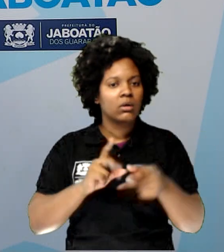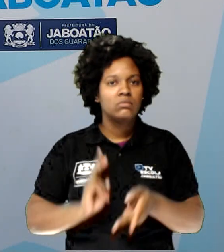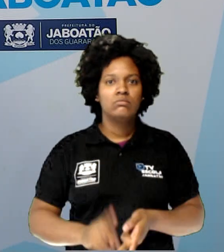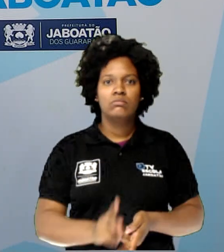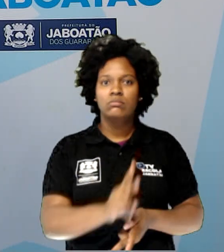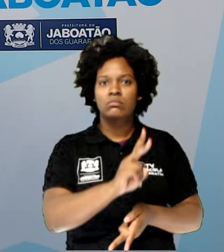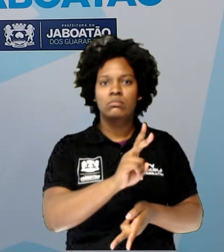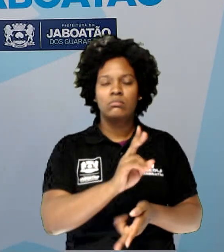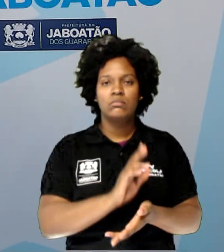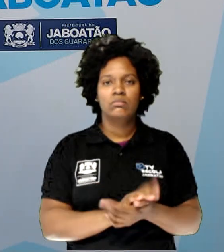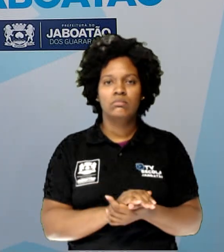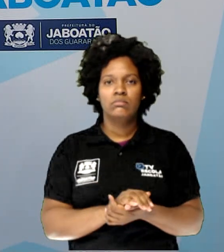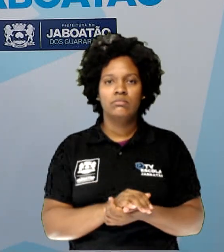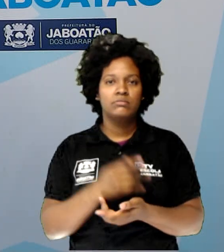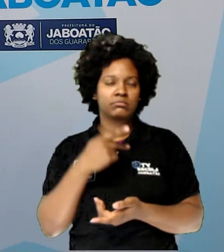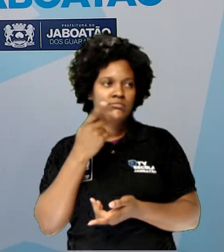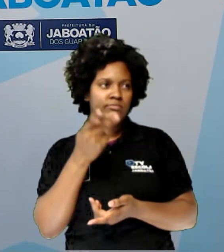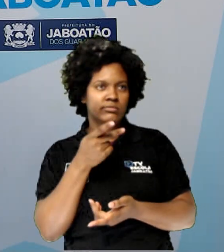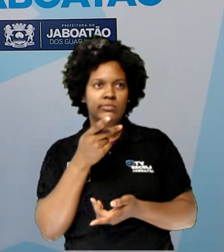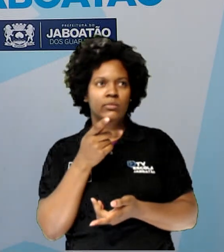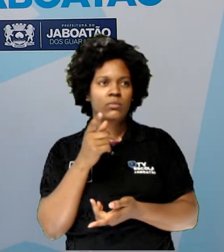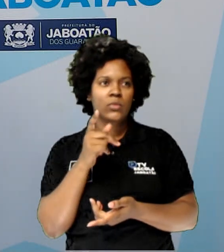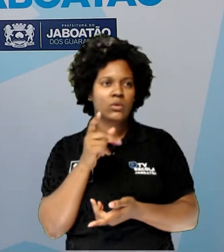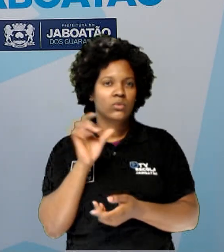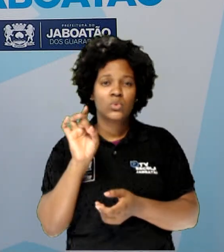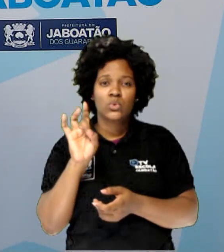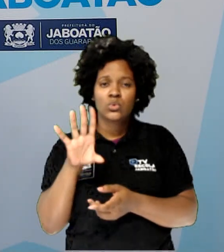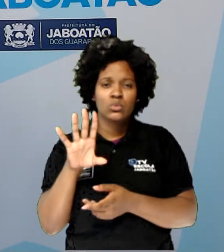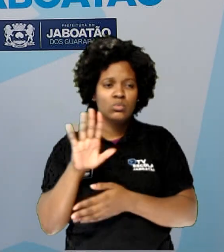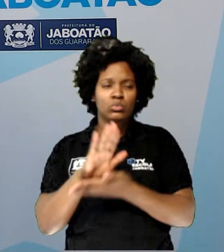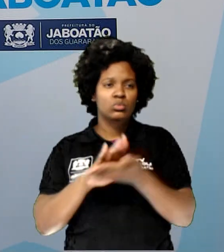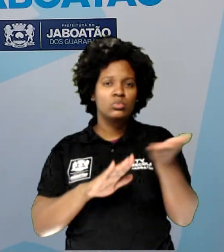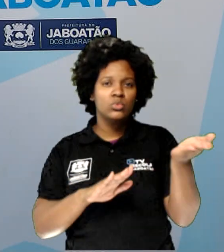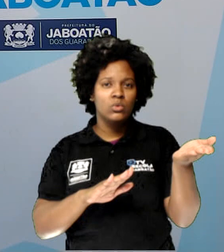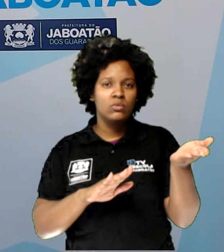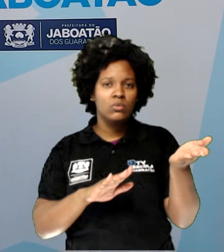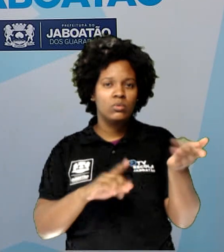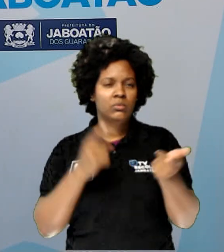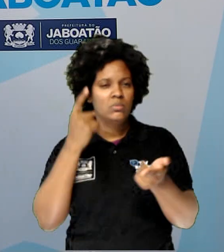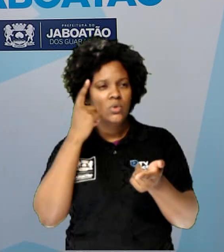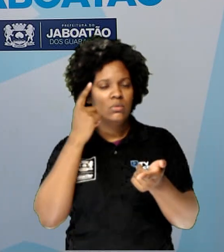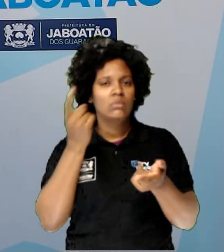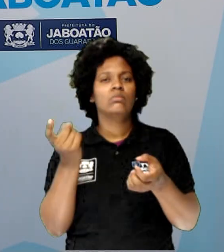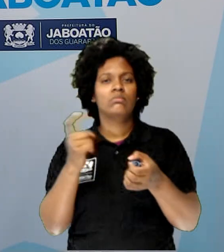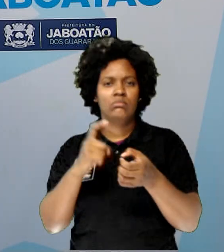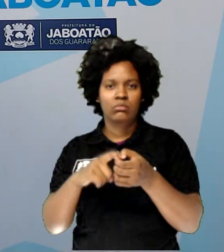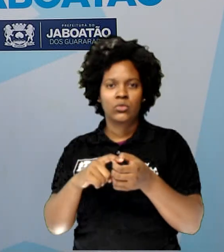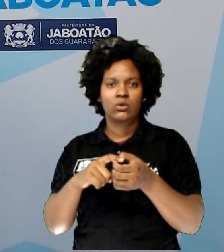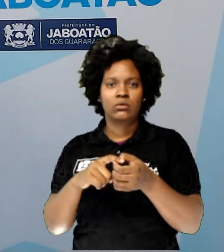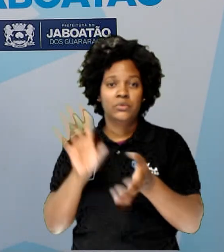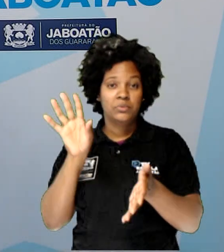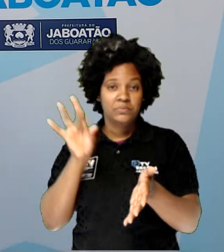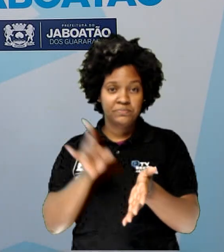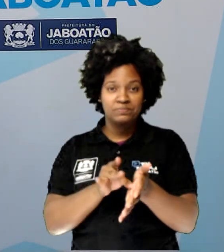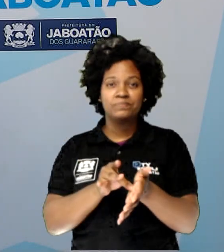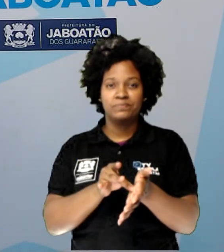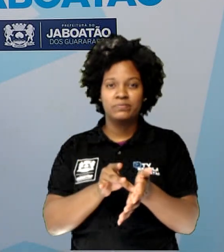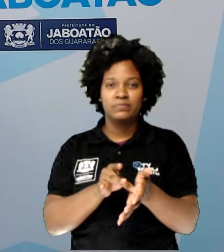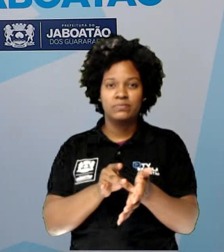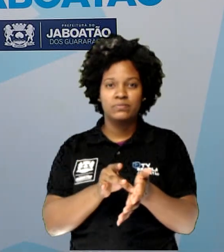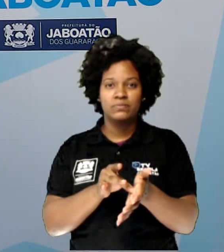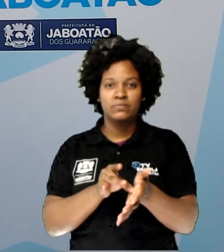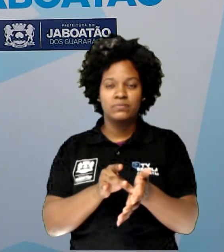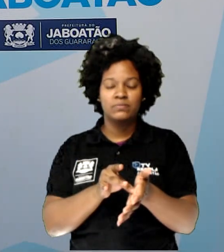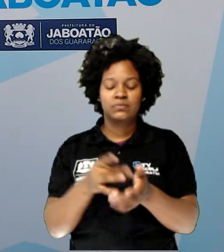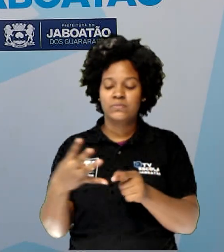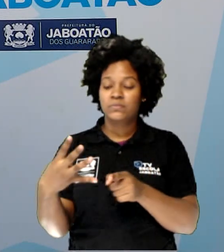a Nárnia, a ideia que se teria mesmo era de que ela iria e em seguida ela voltaria. Esse item ele é verdadeiro. Agora vamos para o